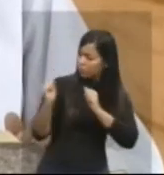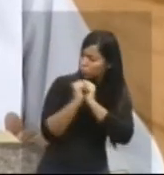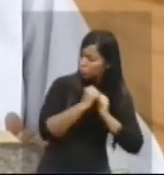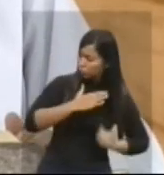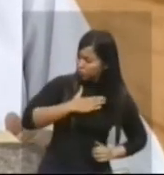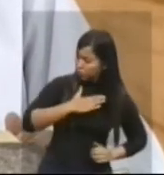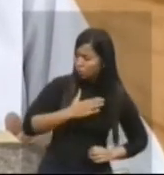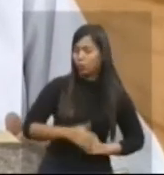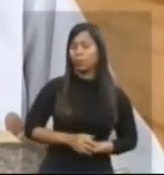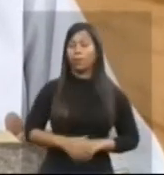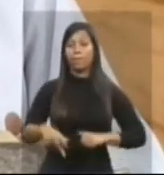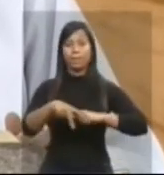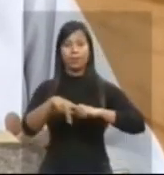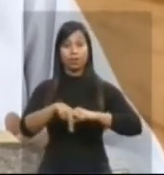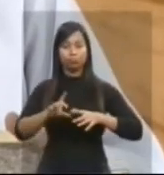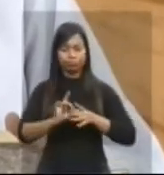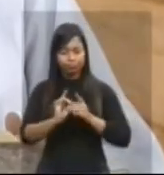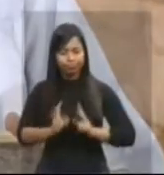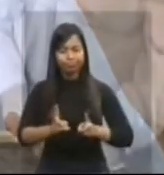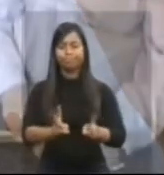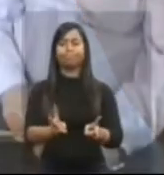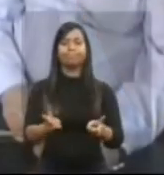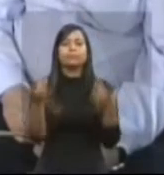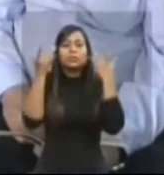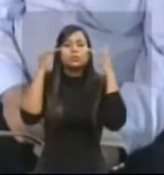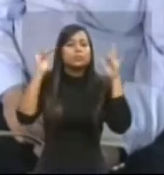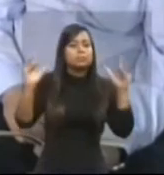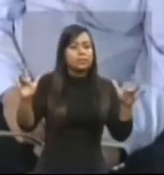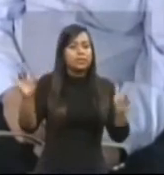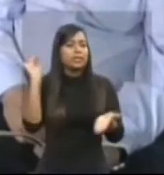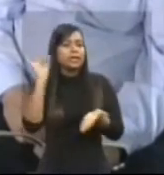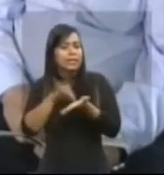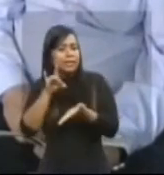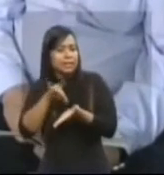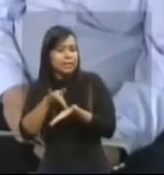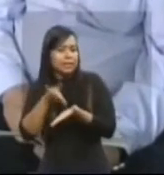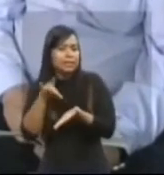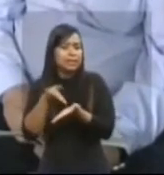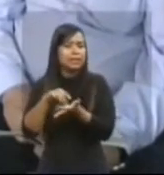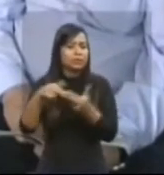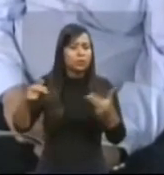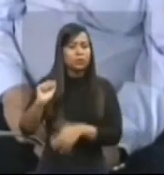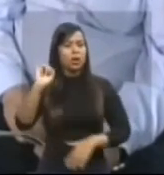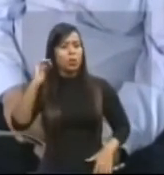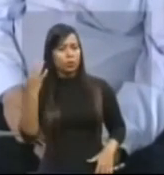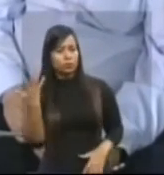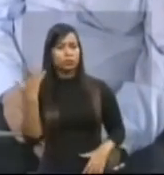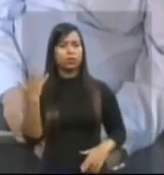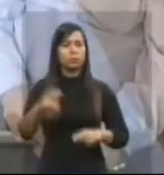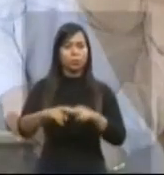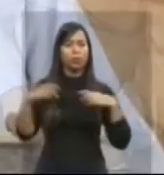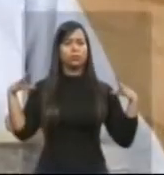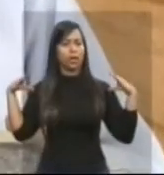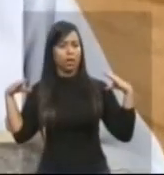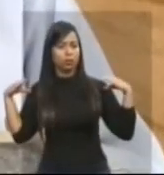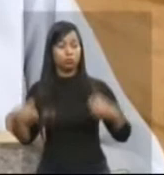comigo." Pedro acompanhou e não sabia que era realidade o que estava acontecendo por meio do